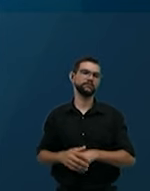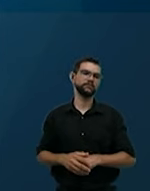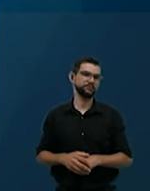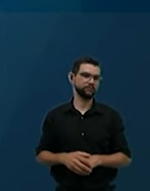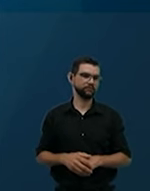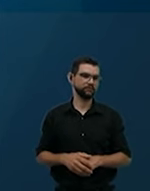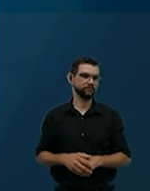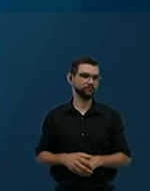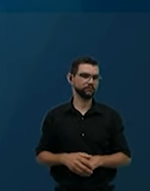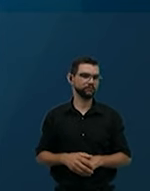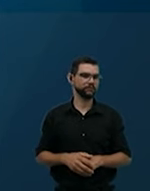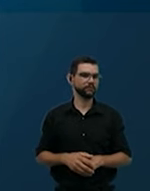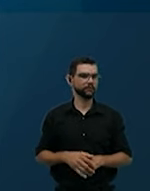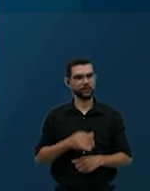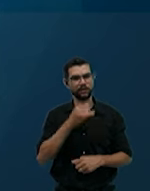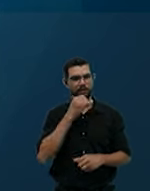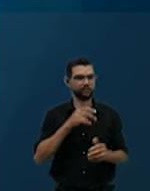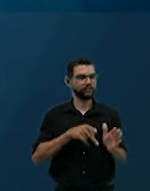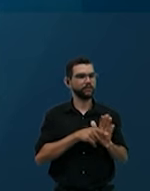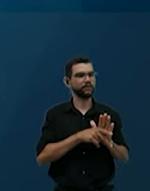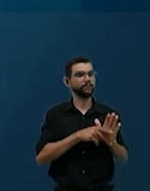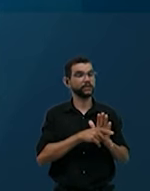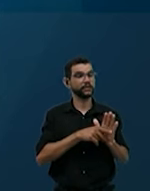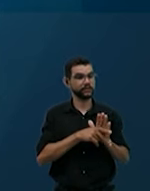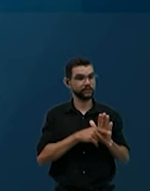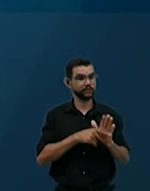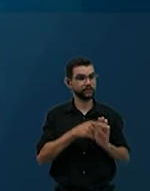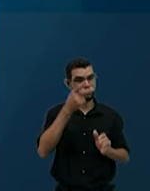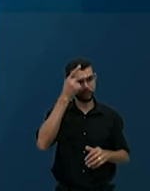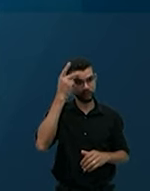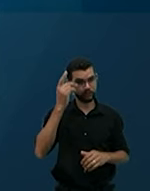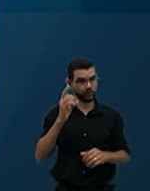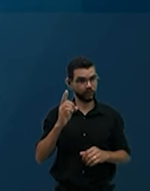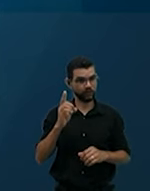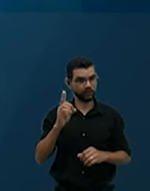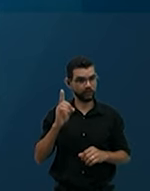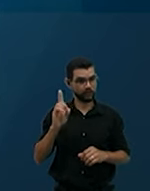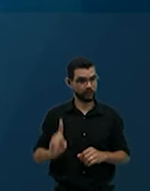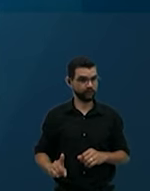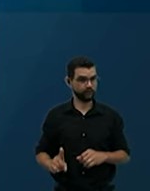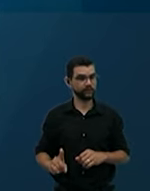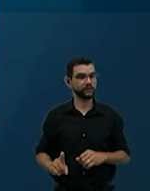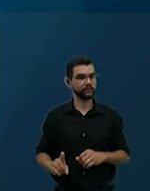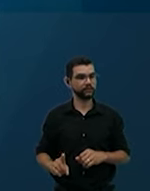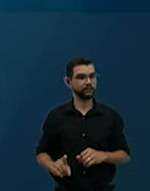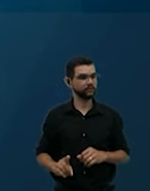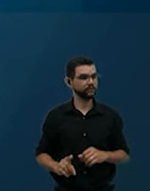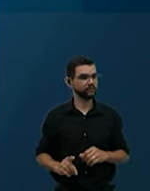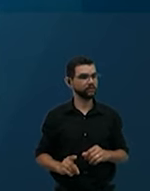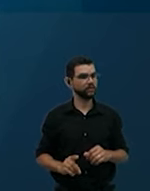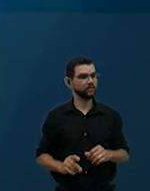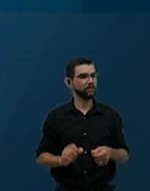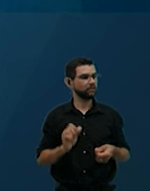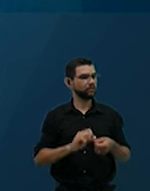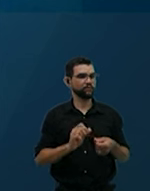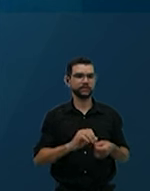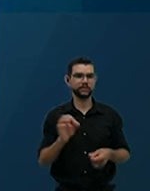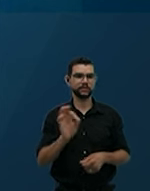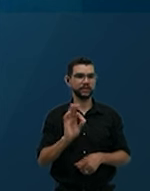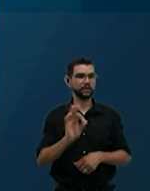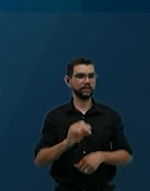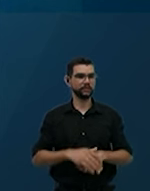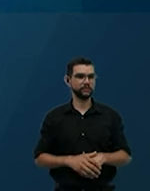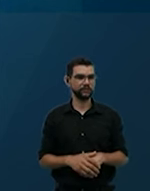deficiência não foi feita, foi encerrado o pedido de revisão sem análise, não foi realizada a justificação